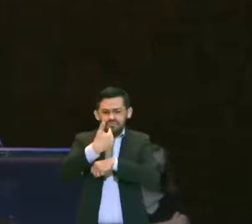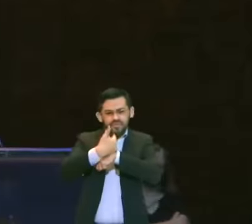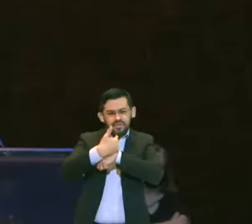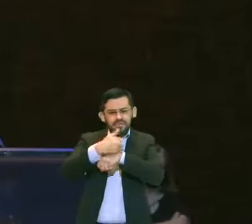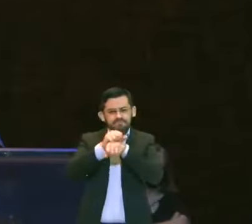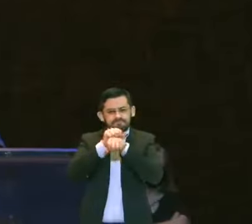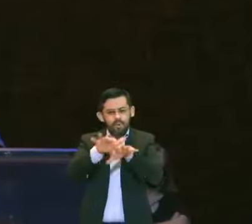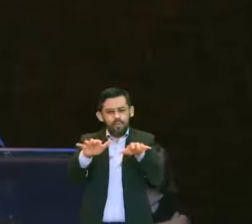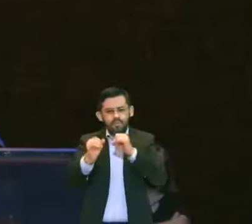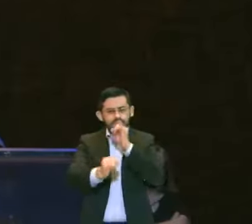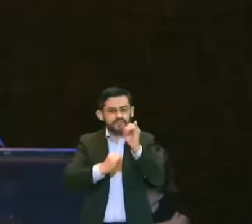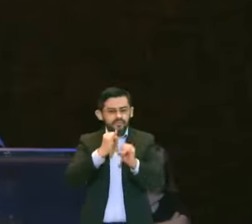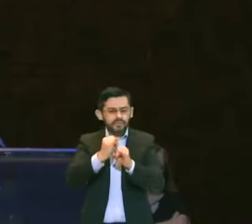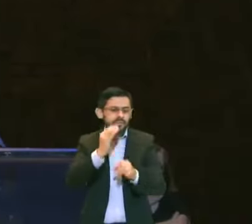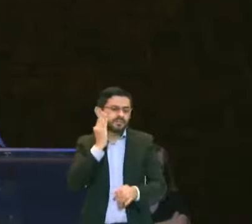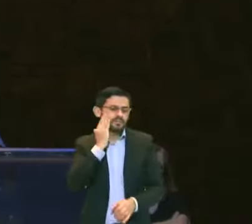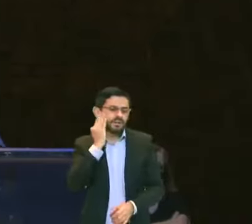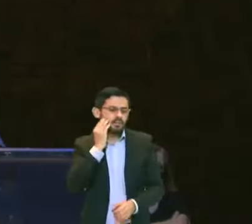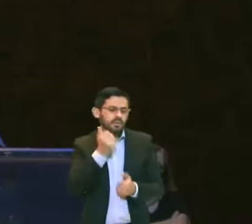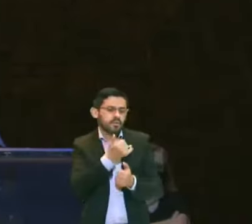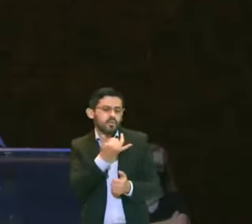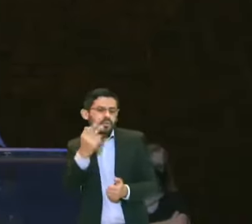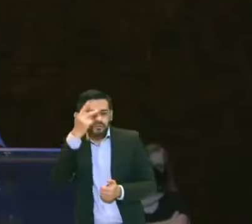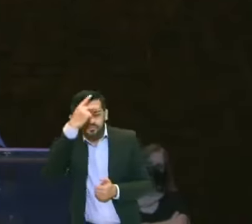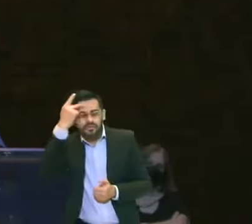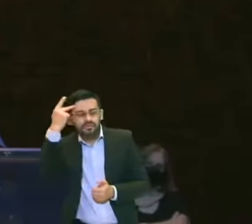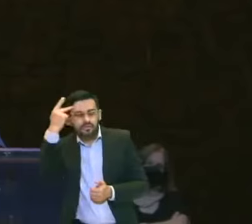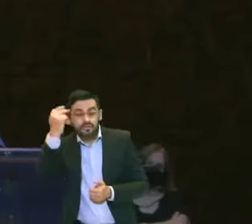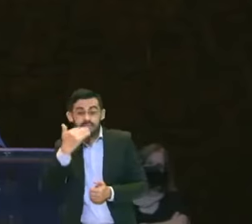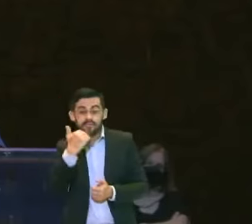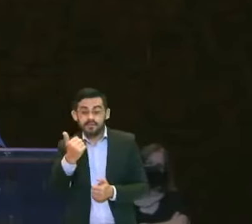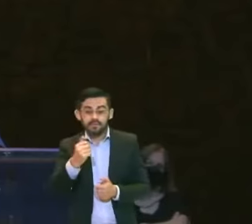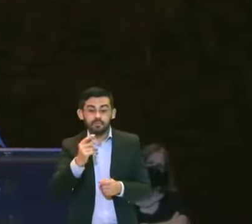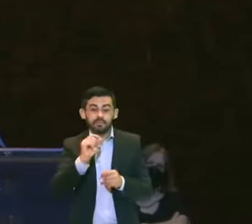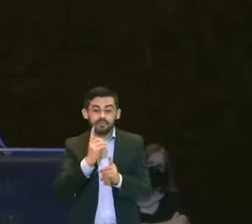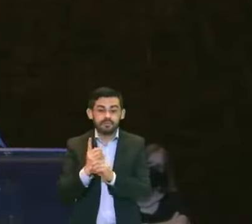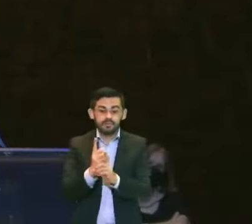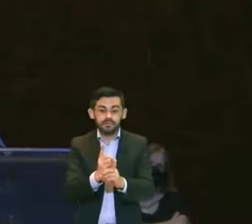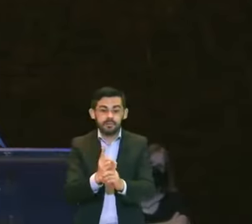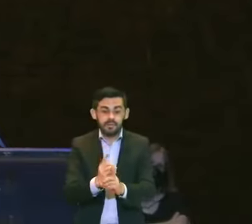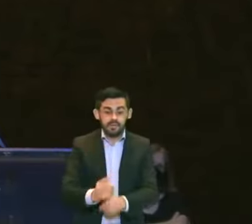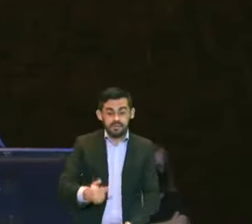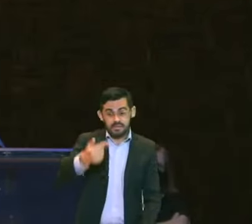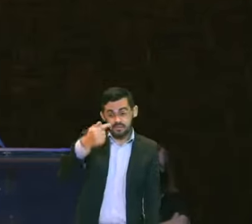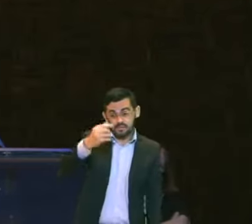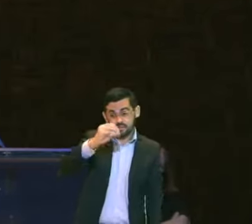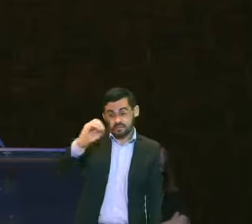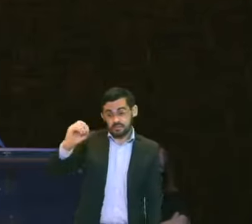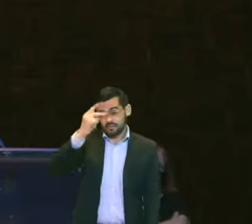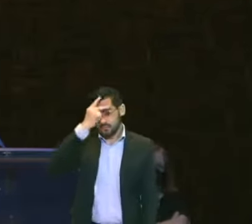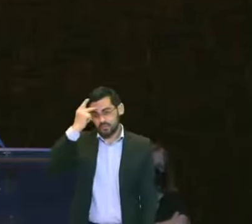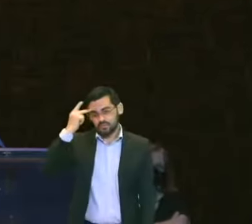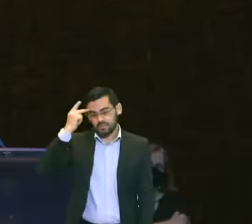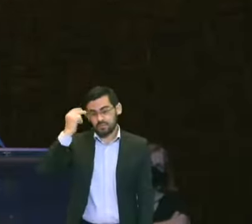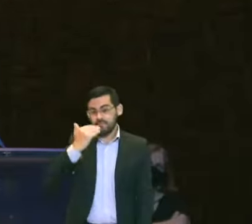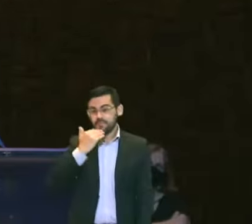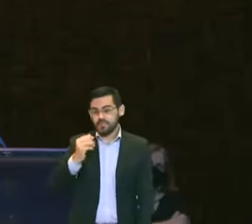impulsionamos na internet. Sabe quantas pessoas pediram discipulado em uma semana? 700 pessoas.